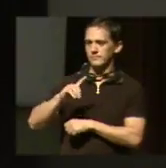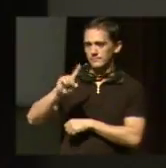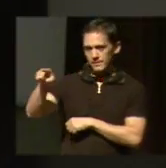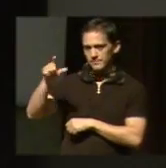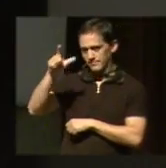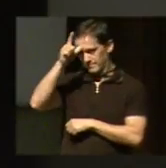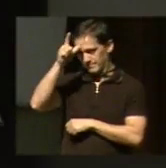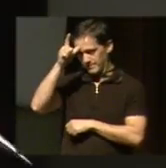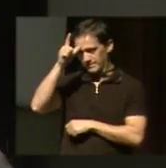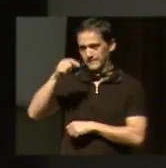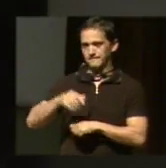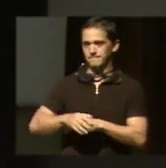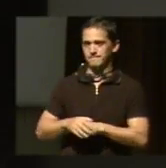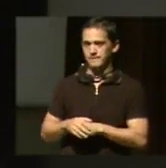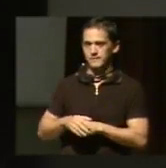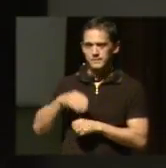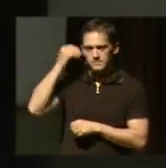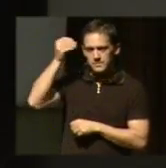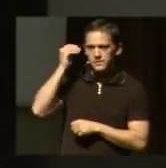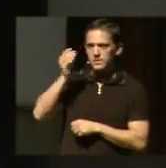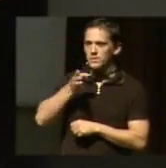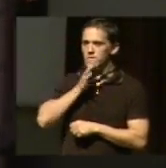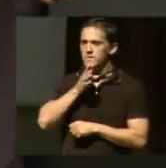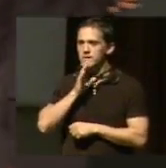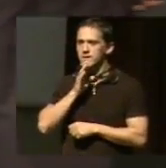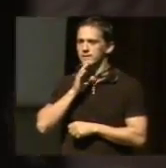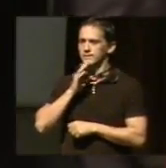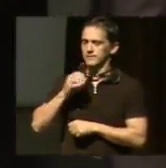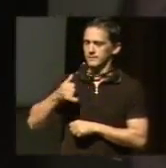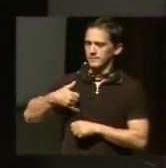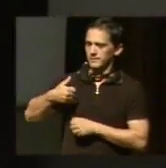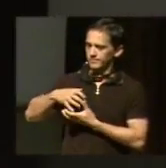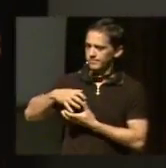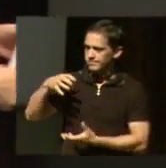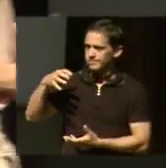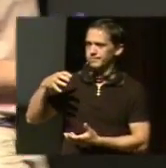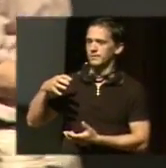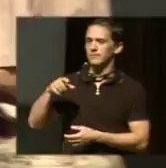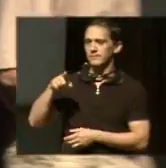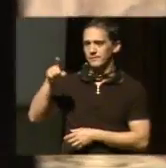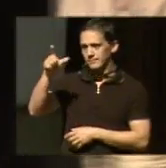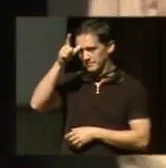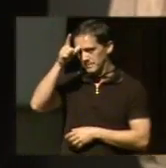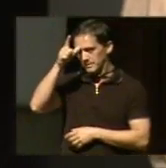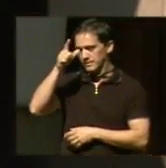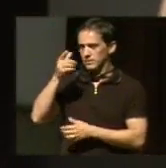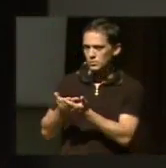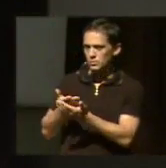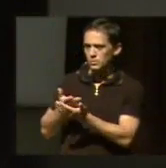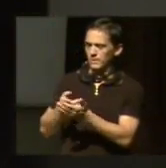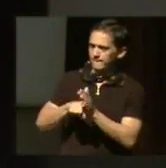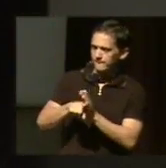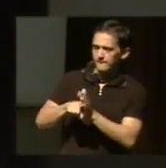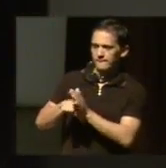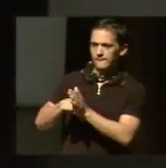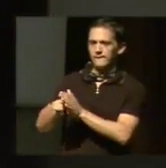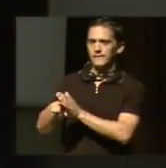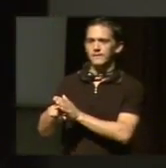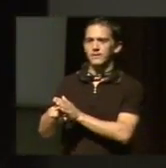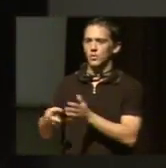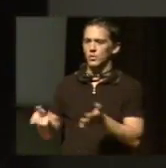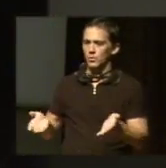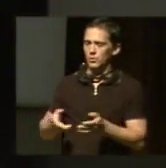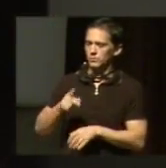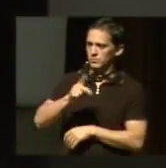É especialista em gerontologia pela Universidade de Heidelberg, na Alemanha, e atualmente é professor